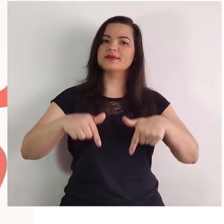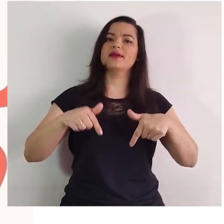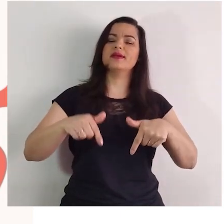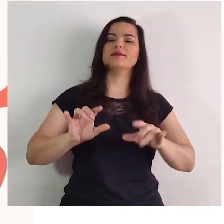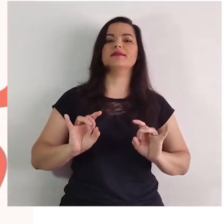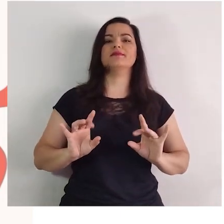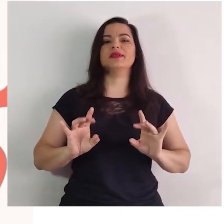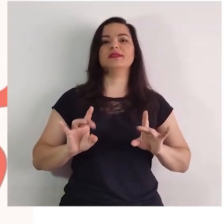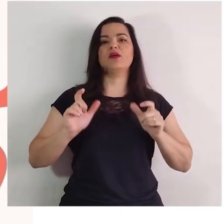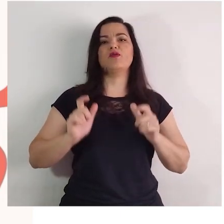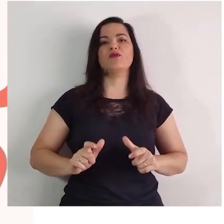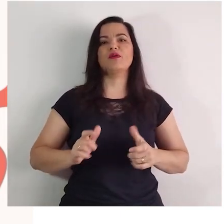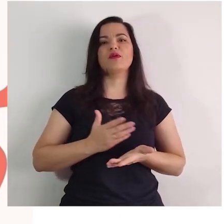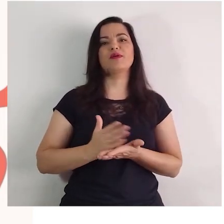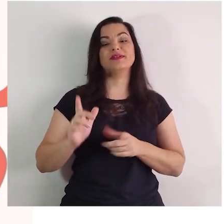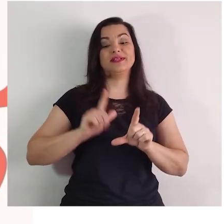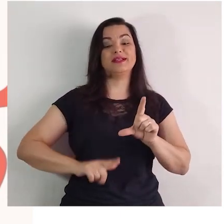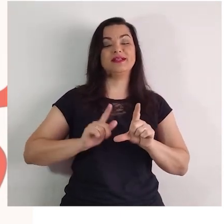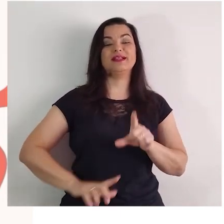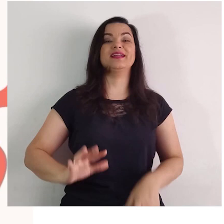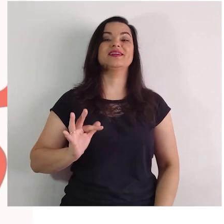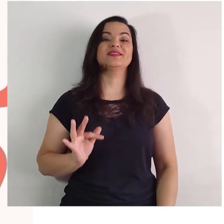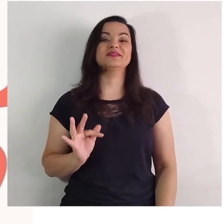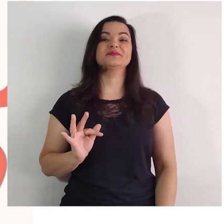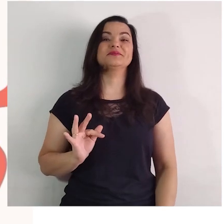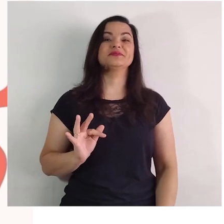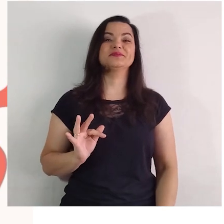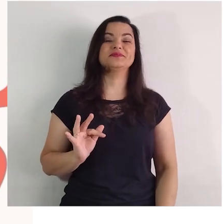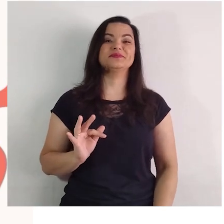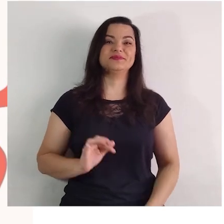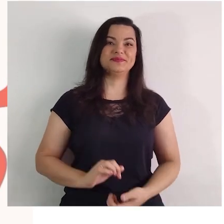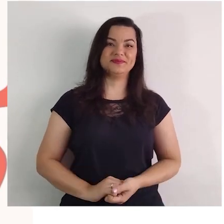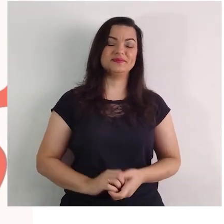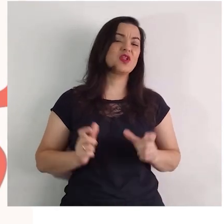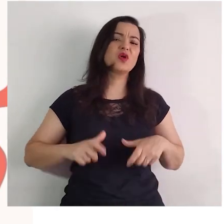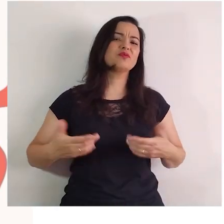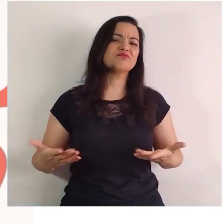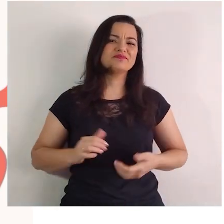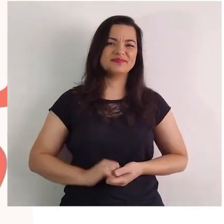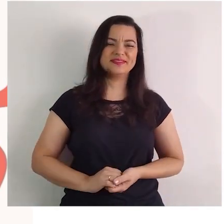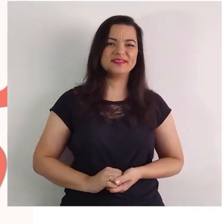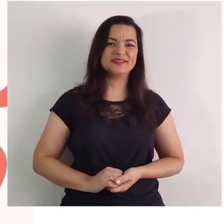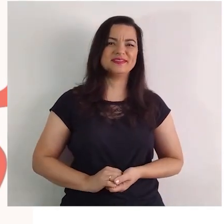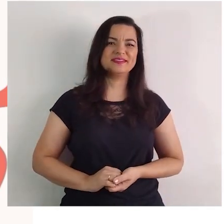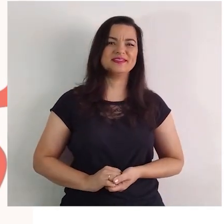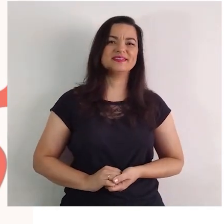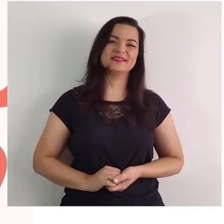esse lugar em especial começa com a letra F. Que lugar é esse?